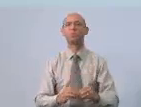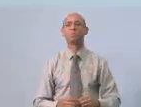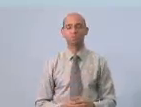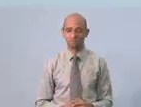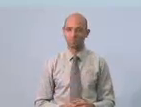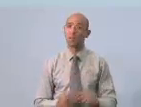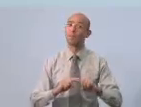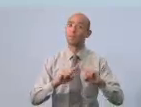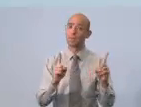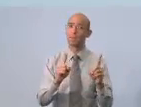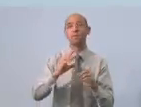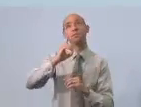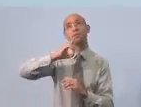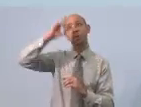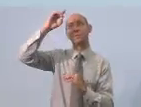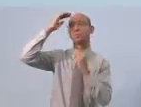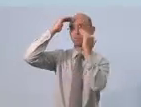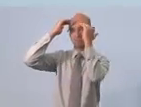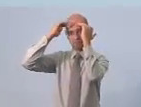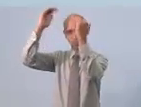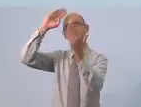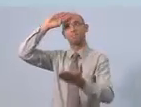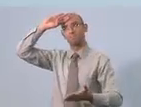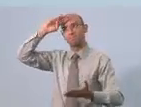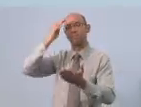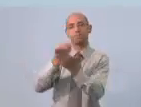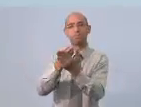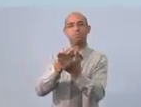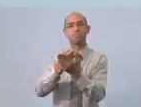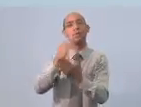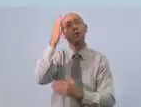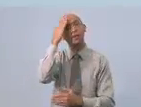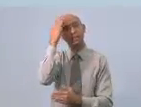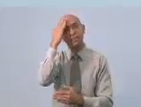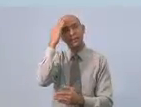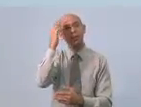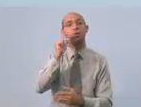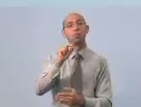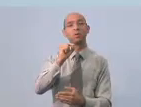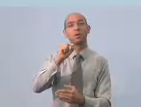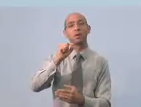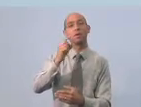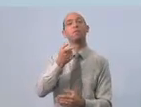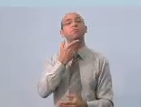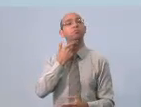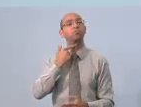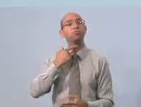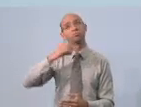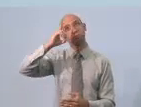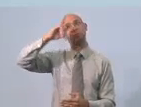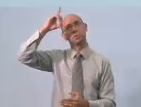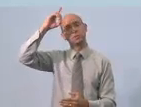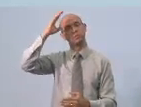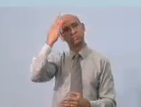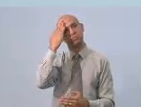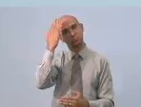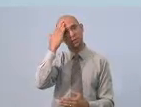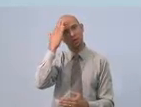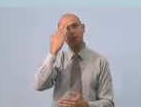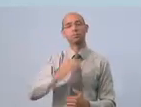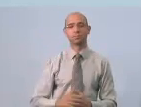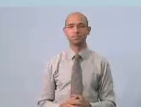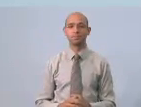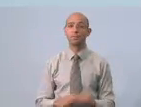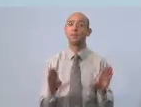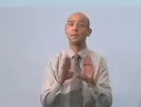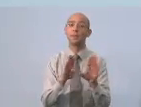Mas era temente a Deus e sabia que estava debaixo da vontade de Deus. E num dos relatos,